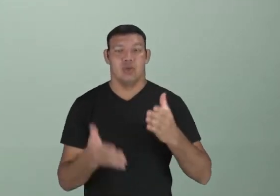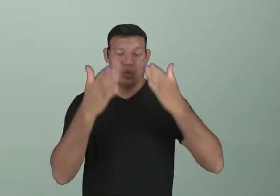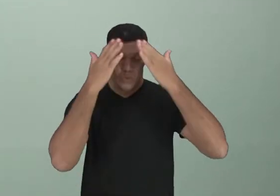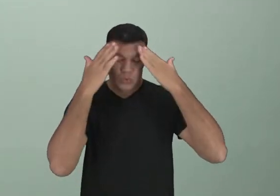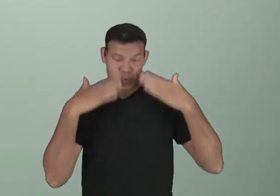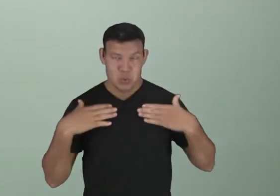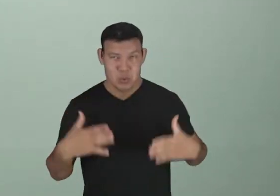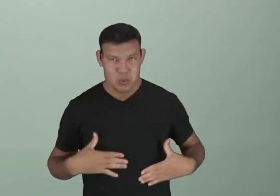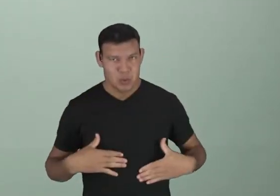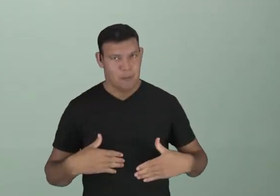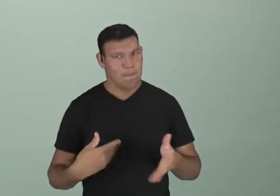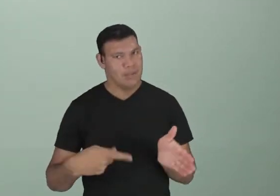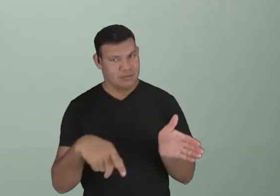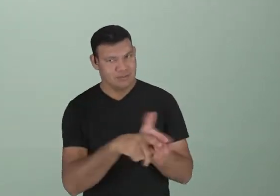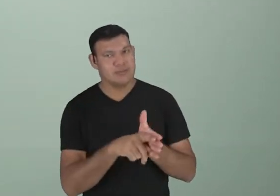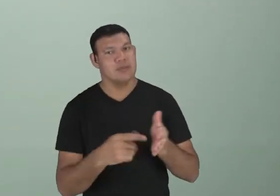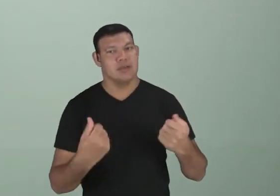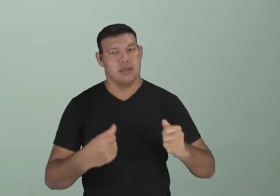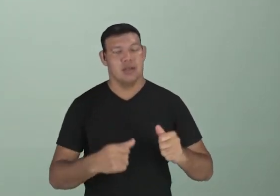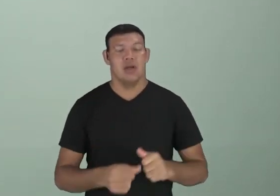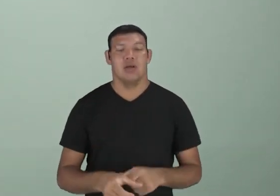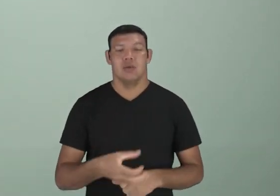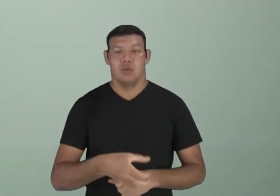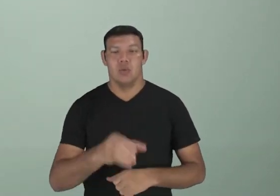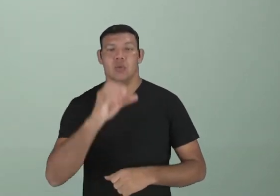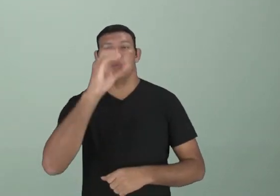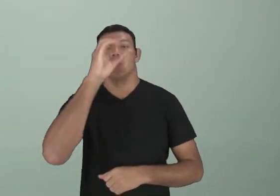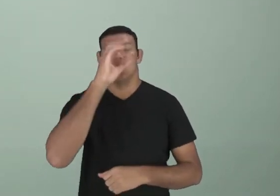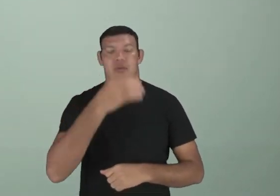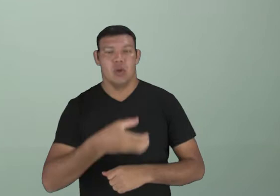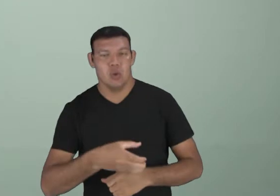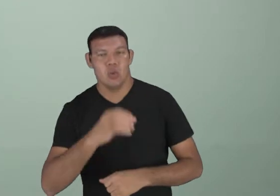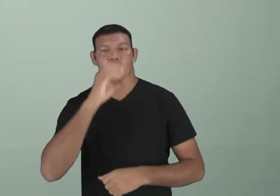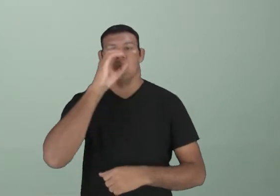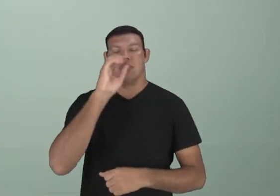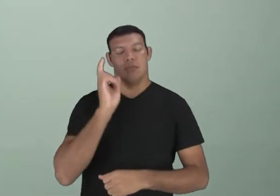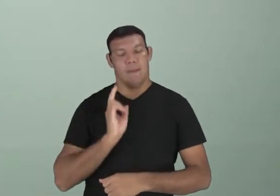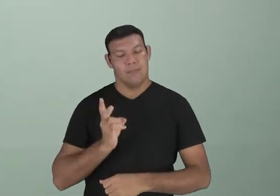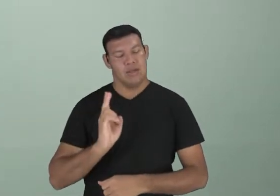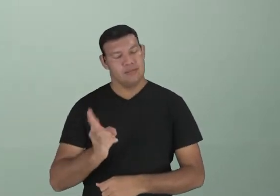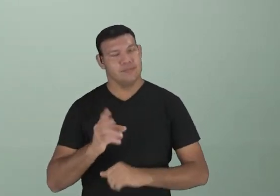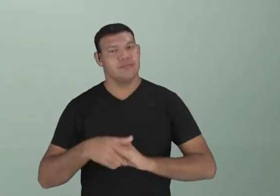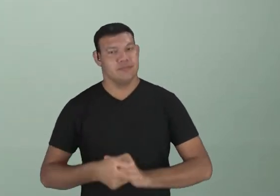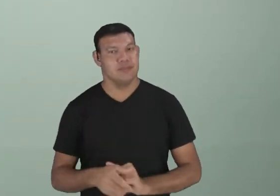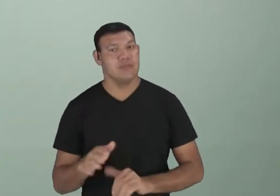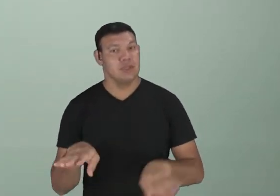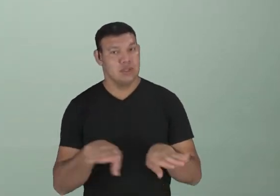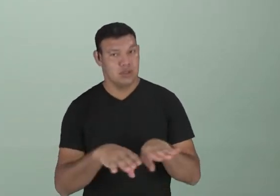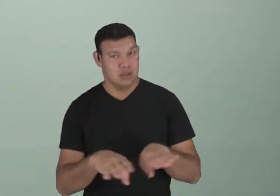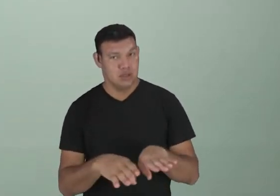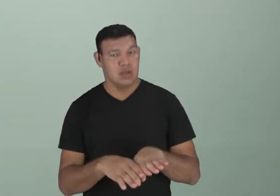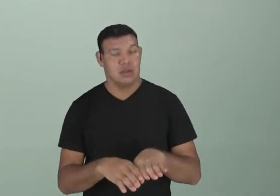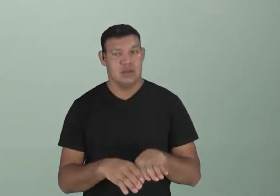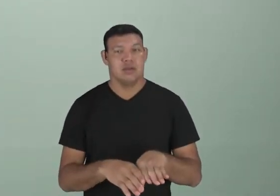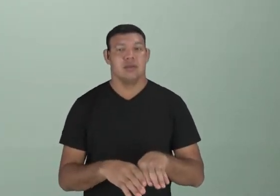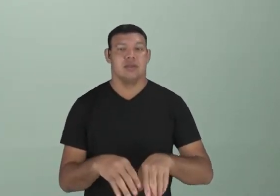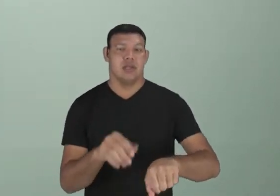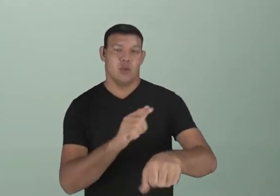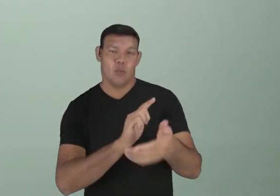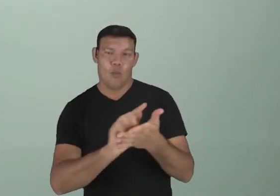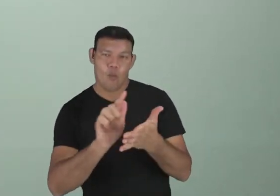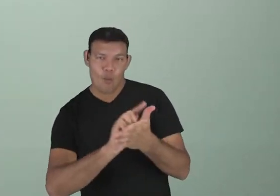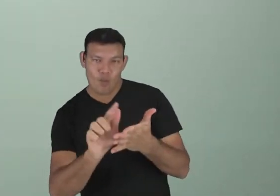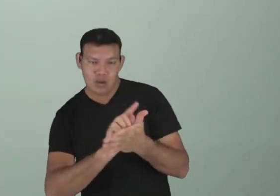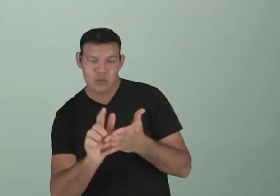nosso corpo, né? Então, nós temos que ingerir água de forma constante ao longo do dia. Além disso, a água é importante para a higiene,